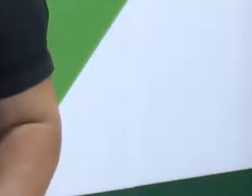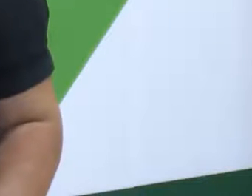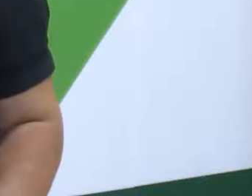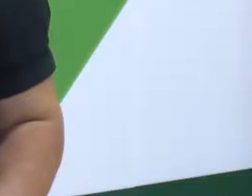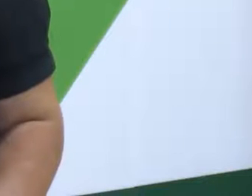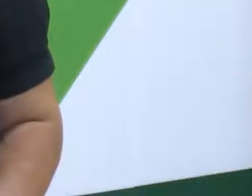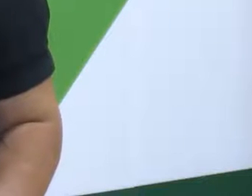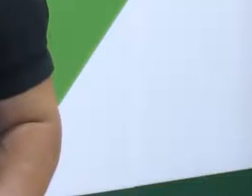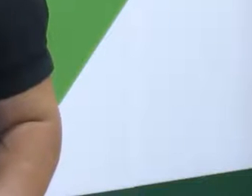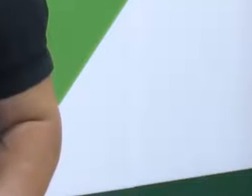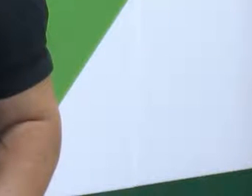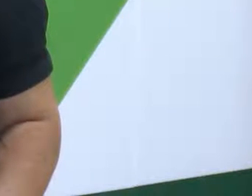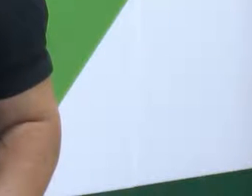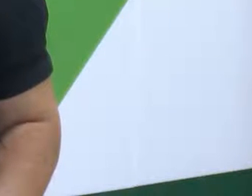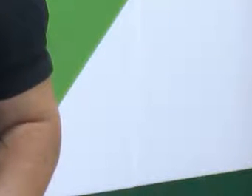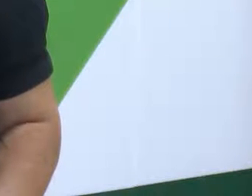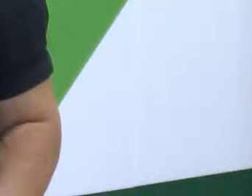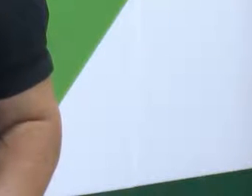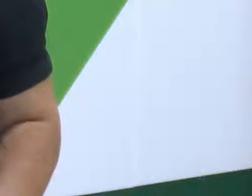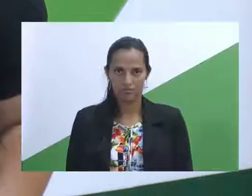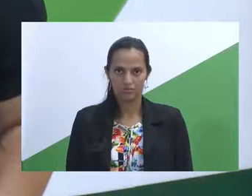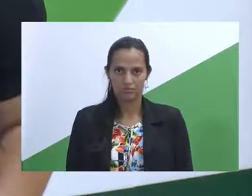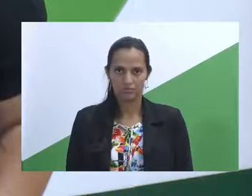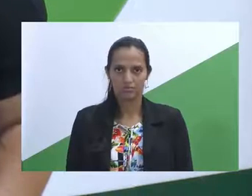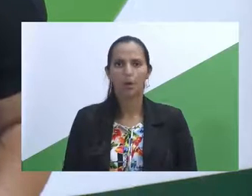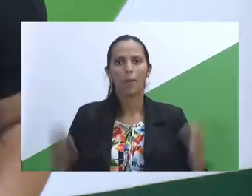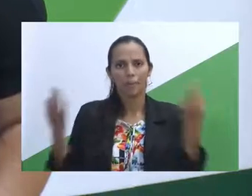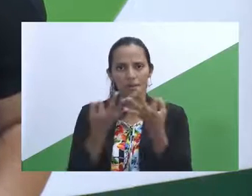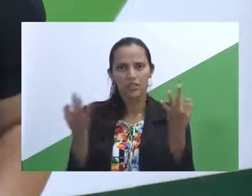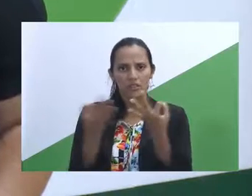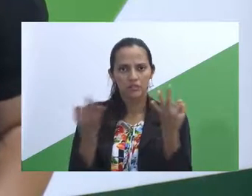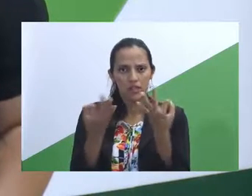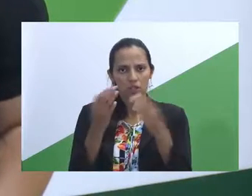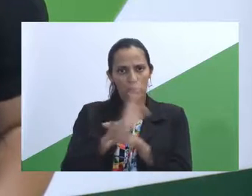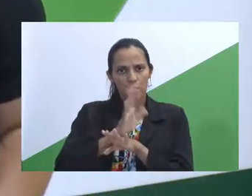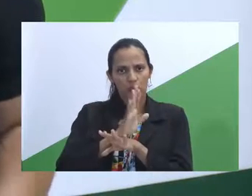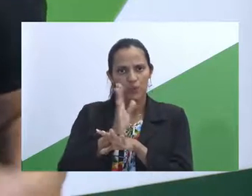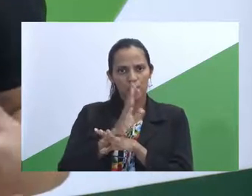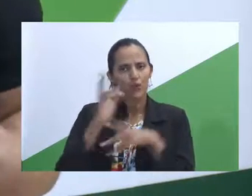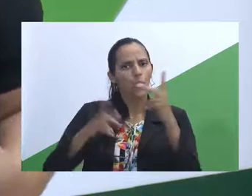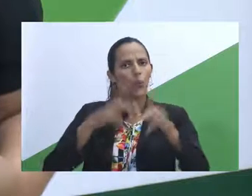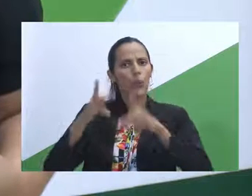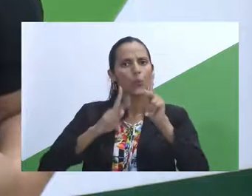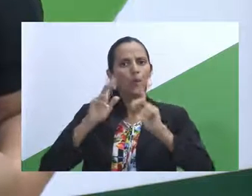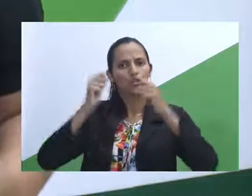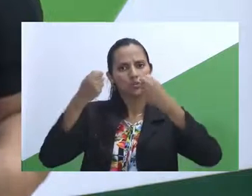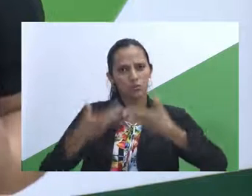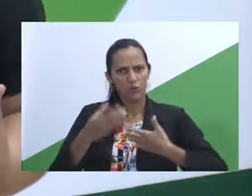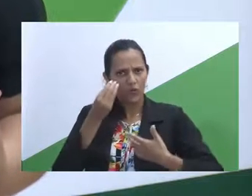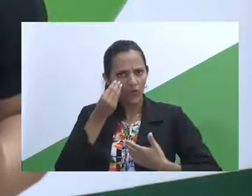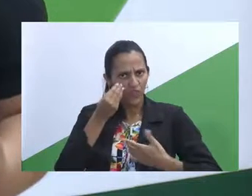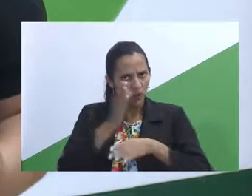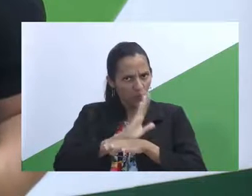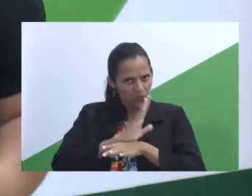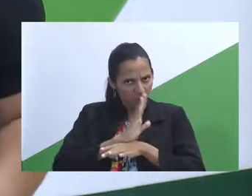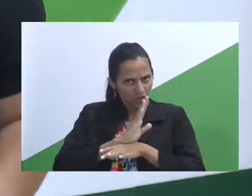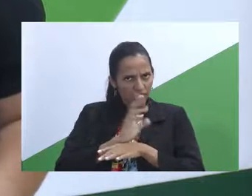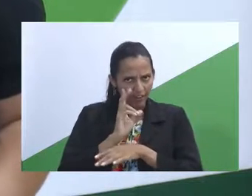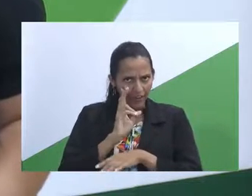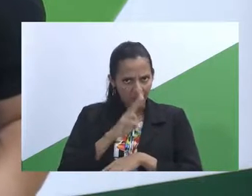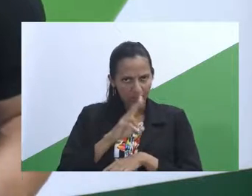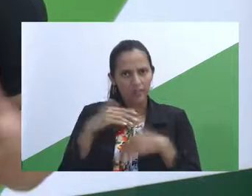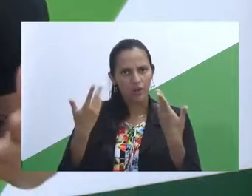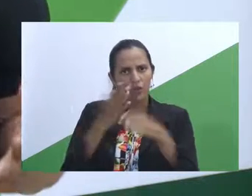Perfeito. Então, o vídeo mostra um pouco, na verdade, o que foi o populismo. Vargas, de certa forma, vai se transformar, então,